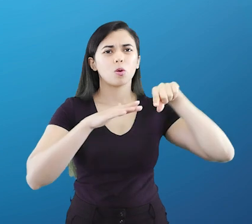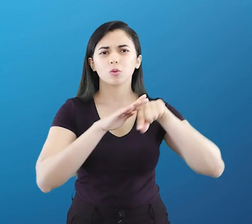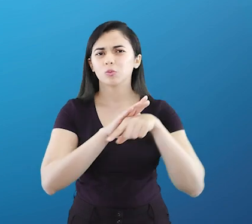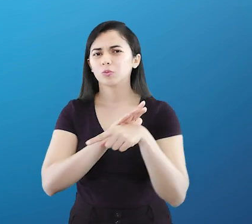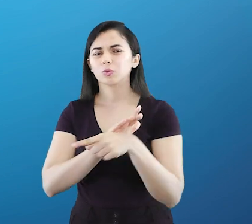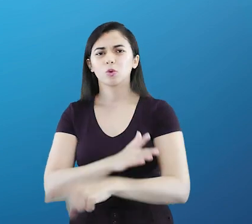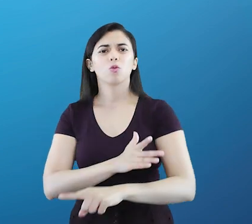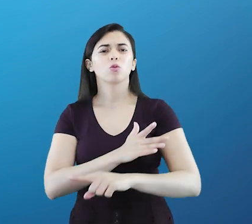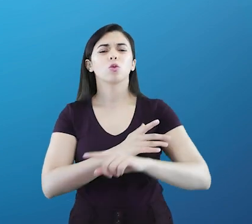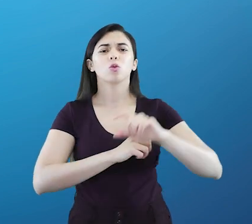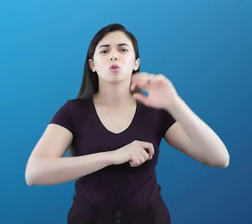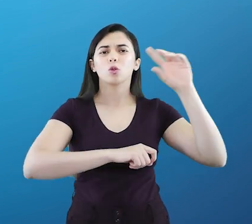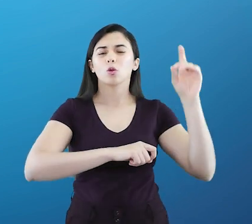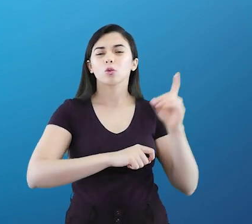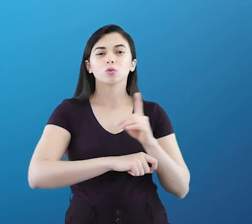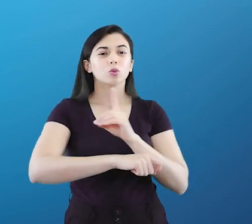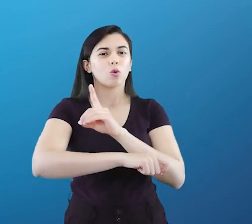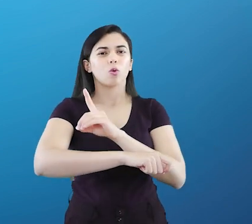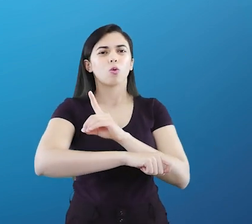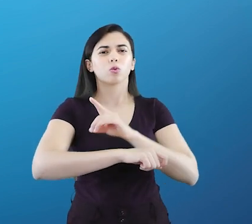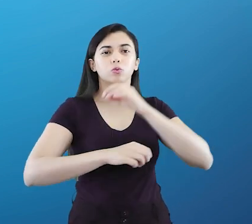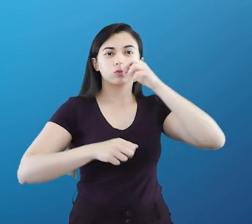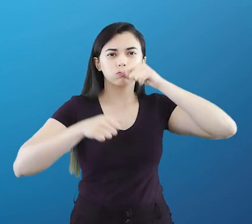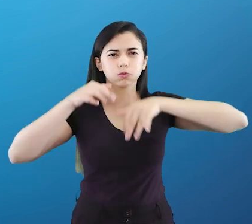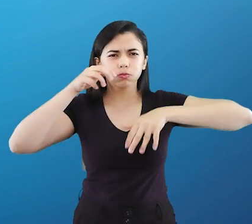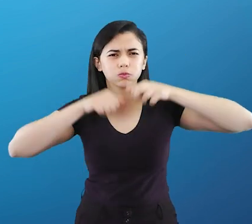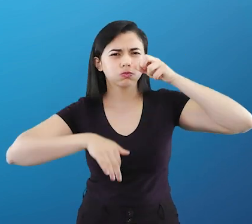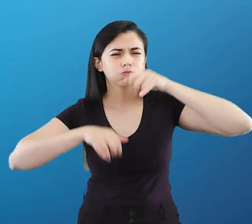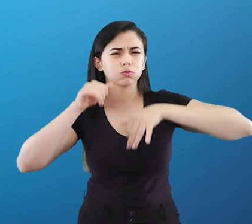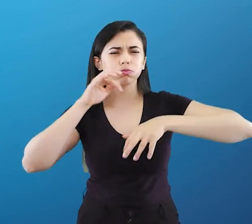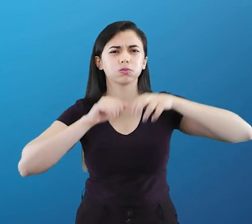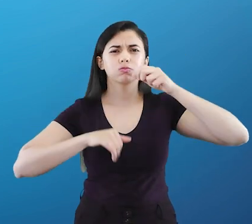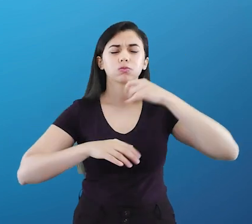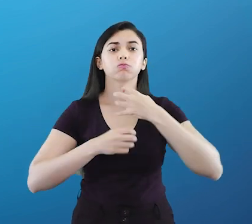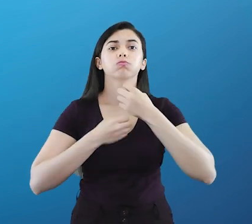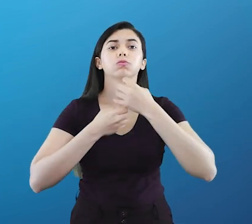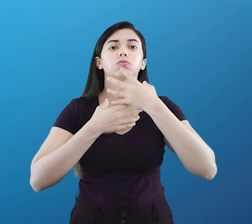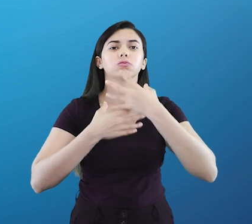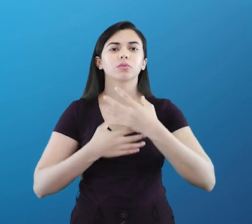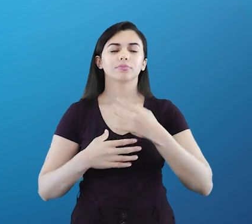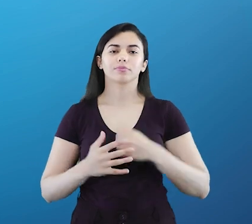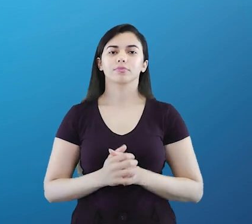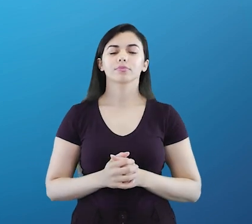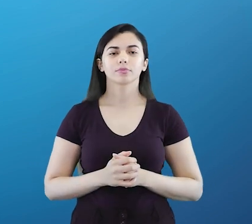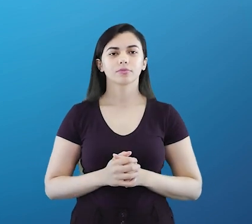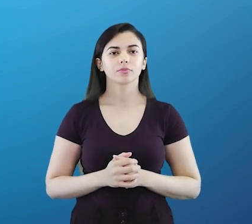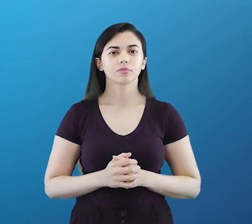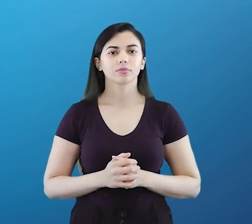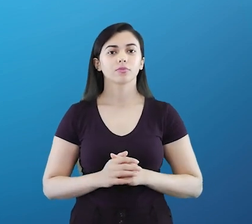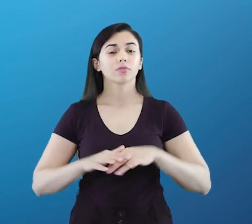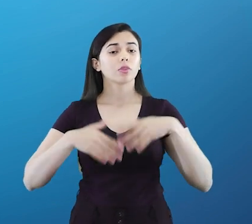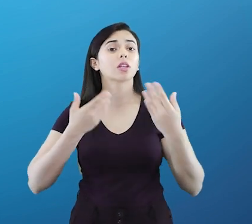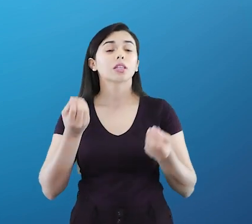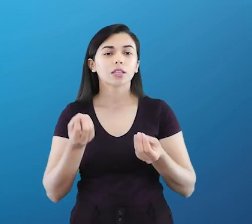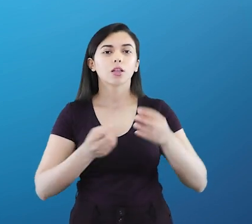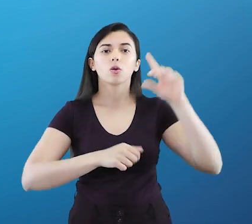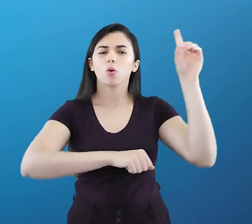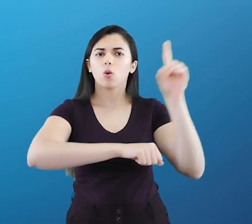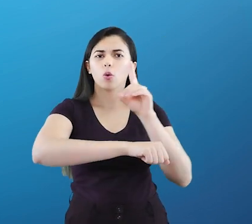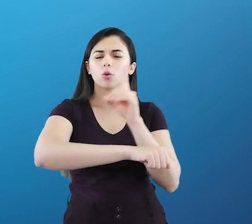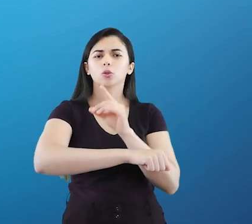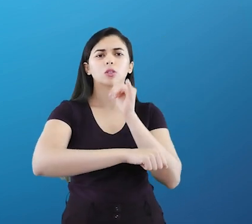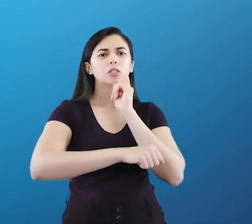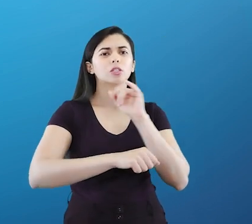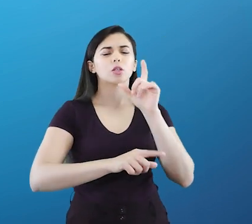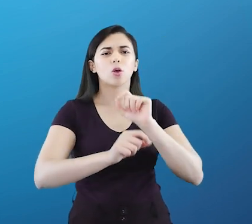mais exagerada do organismo, é um processo inflamatório e você tem perda do processo de coagulação. Como a dengue baixa o